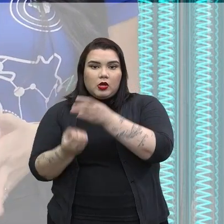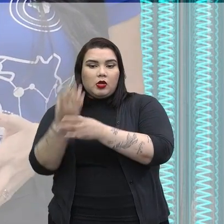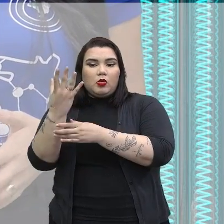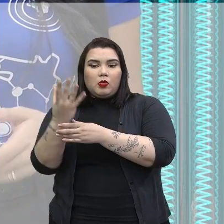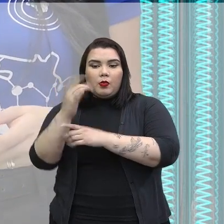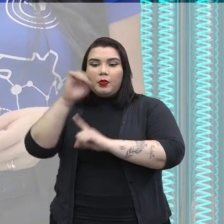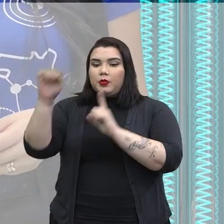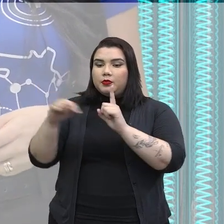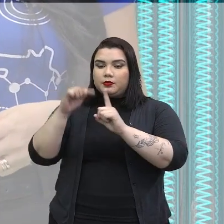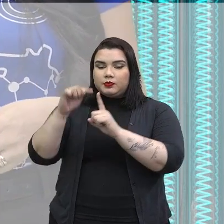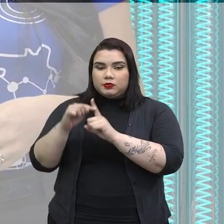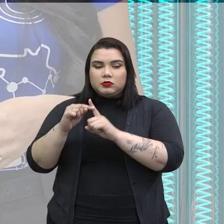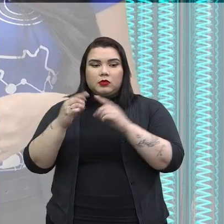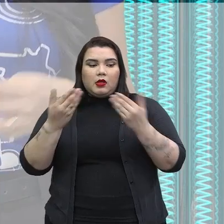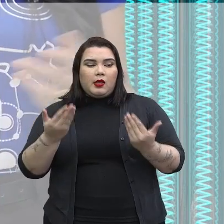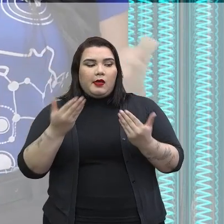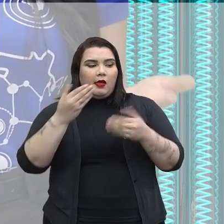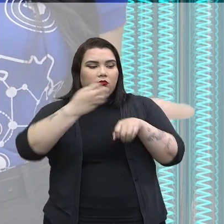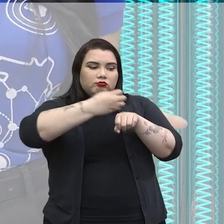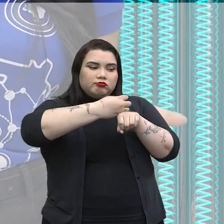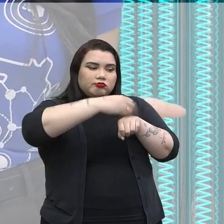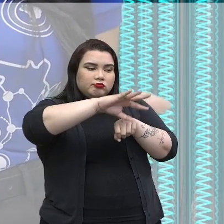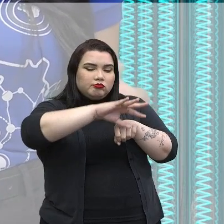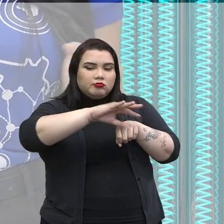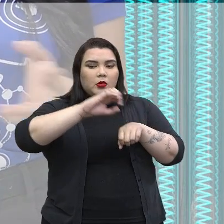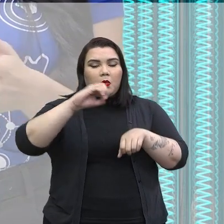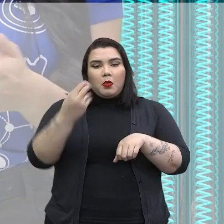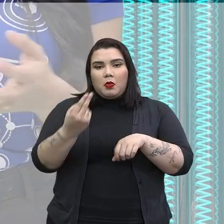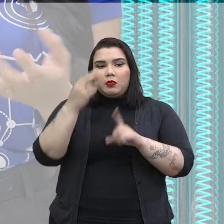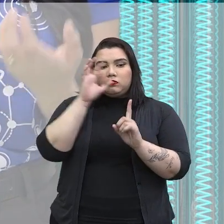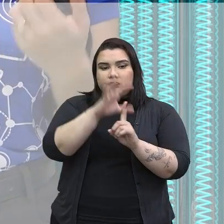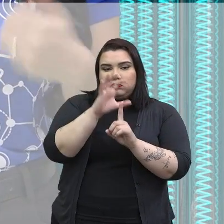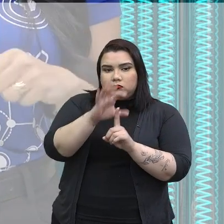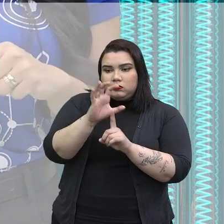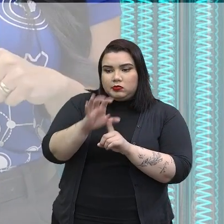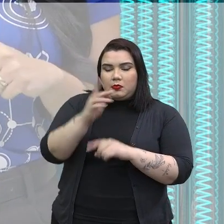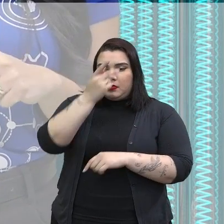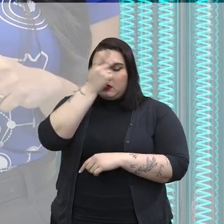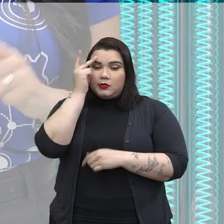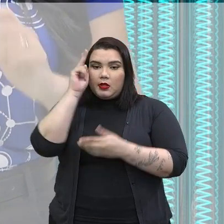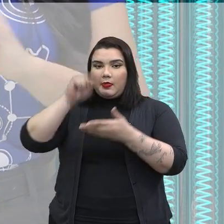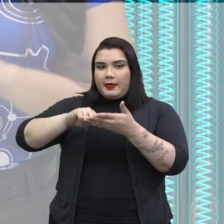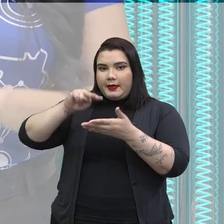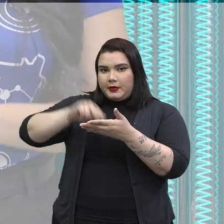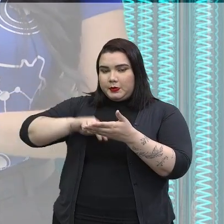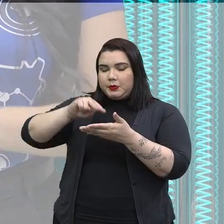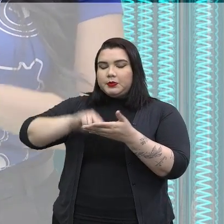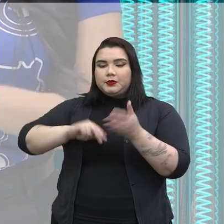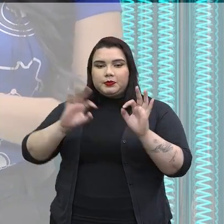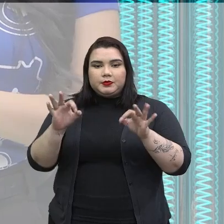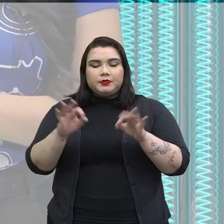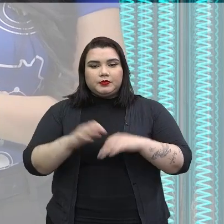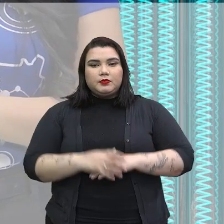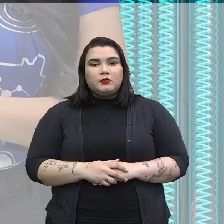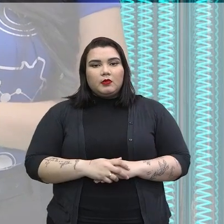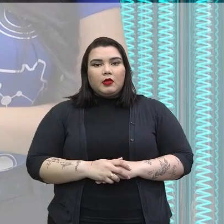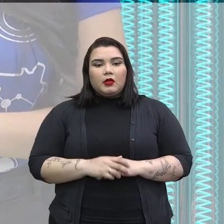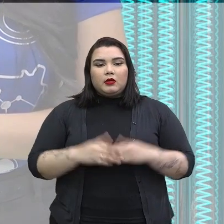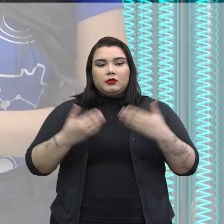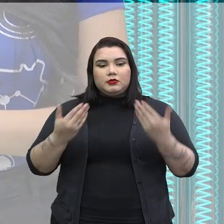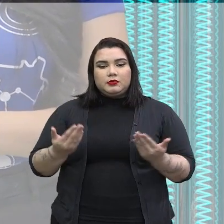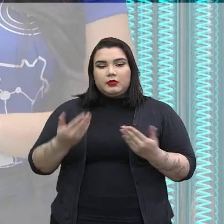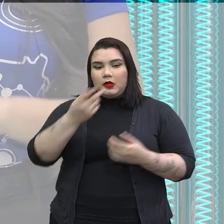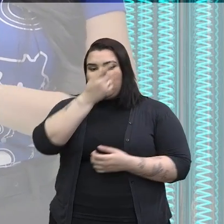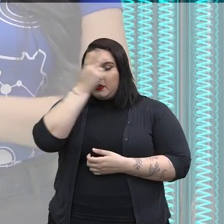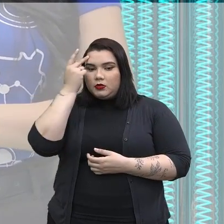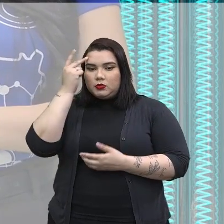o objetivo de orientar ou persuadir o interlocutor, a pessoa que está lendo. O objetivo de quem